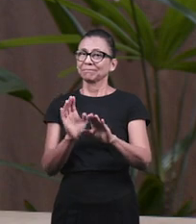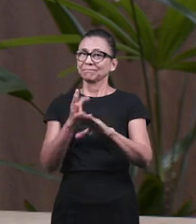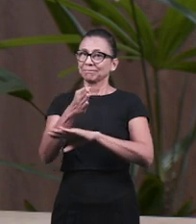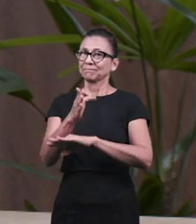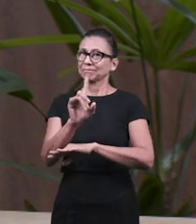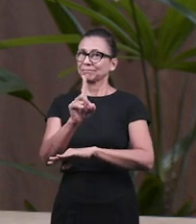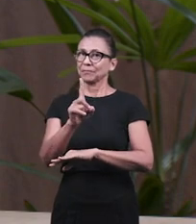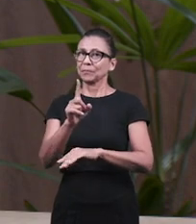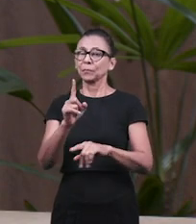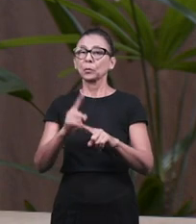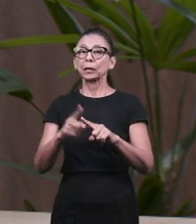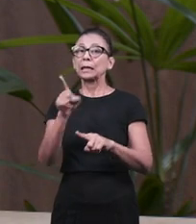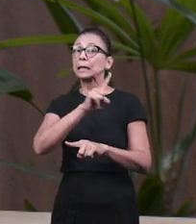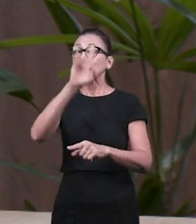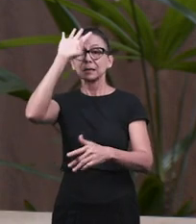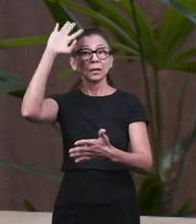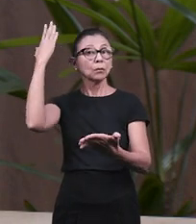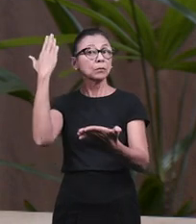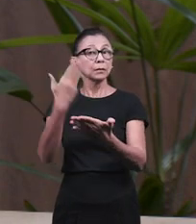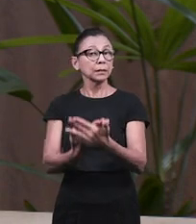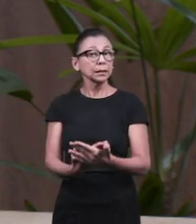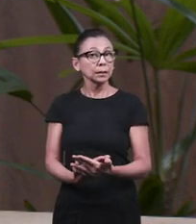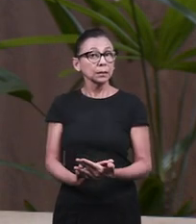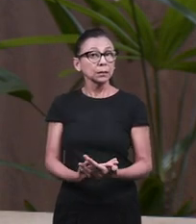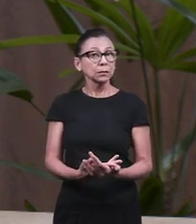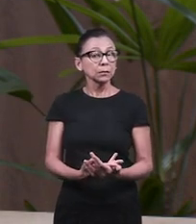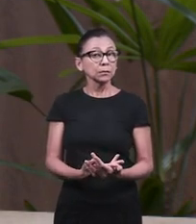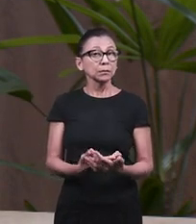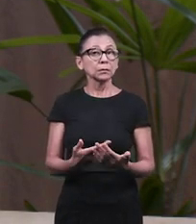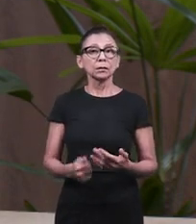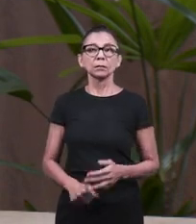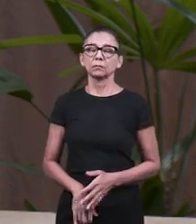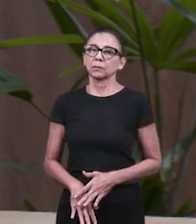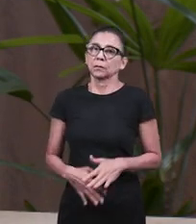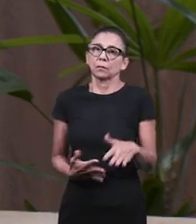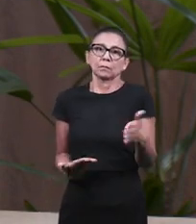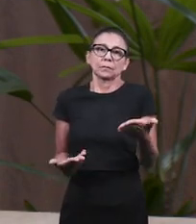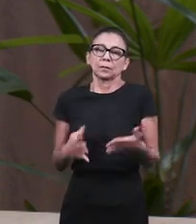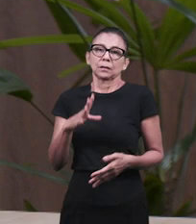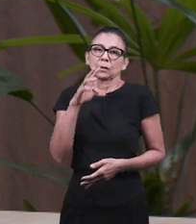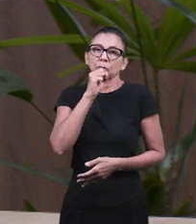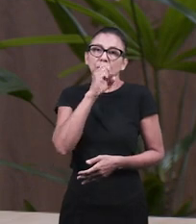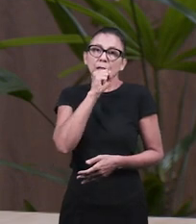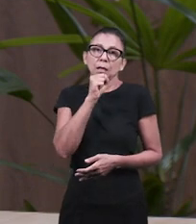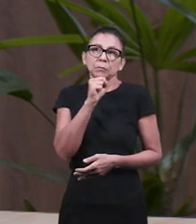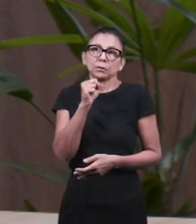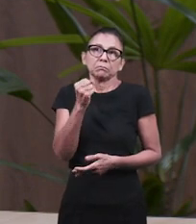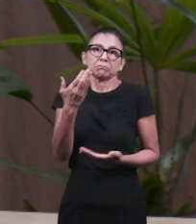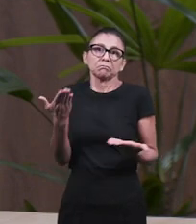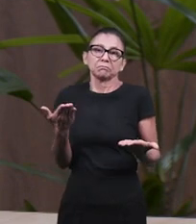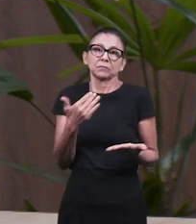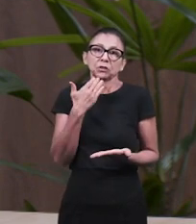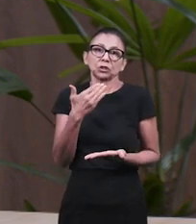Pela incredulidade. Com tudo isso, não foi suficiente, hein? O sábado não foi suficiente também.